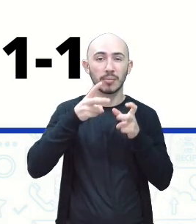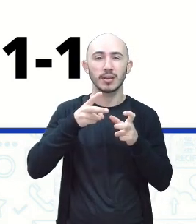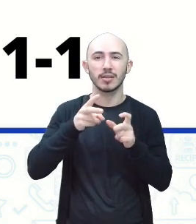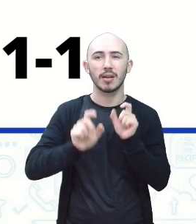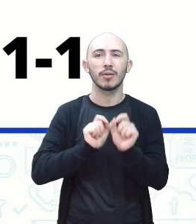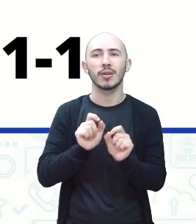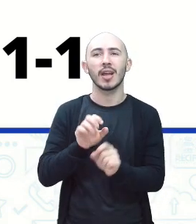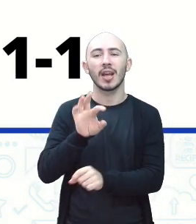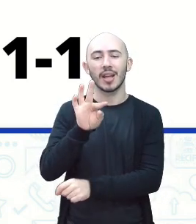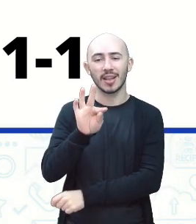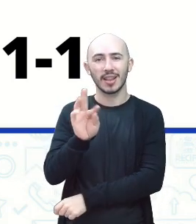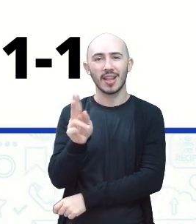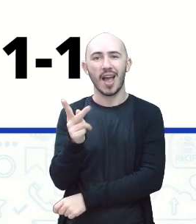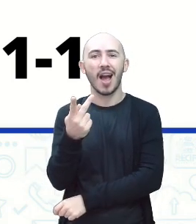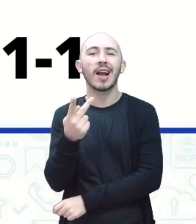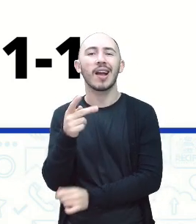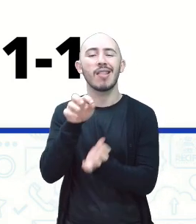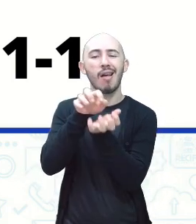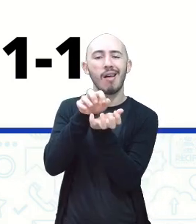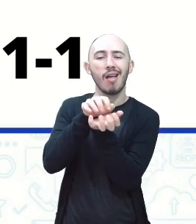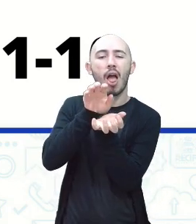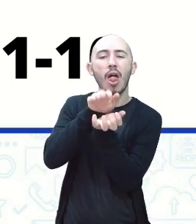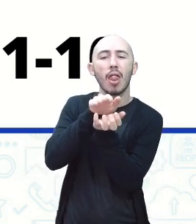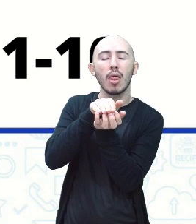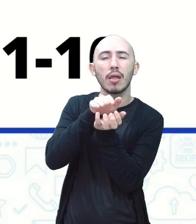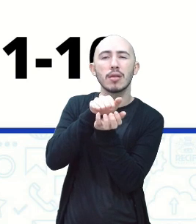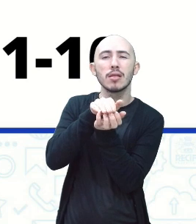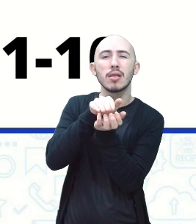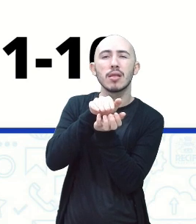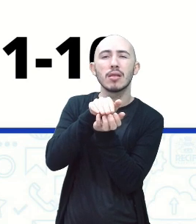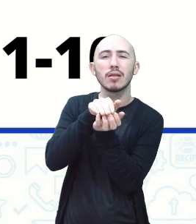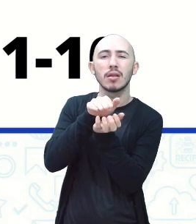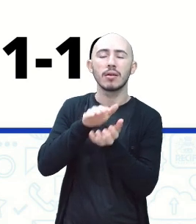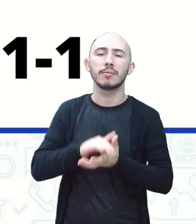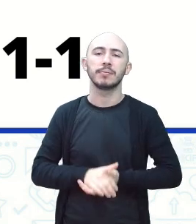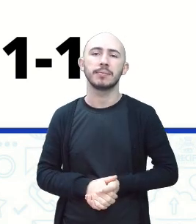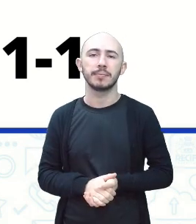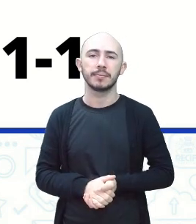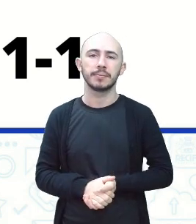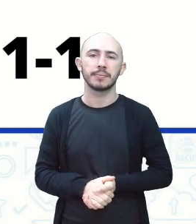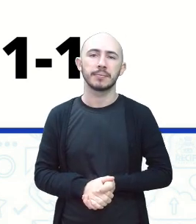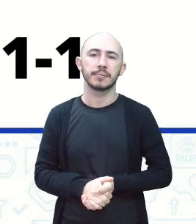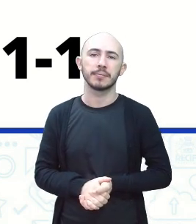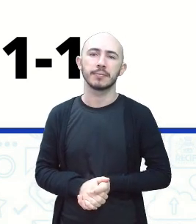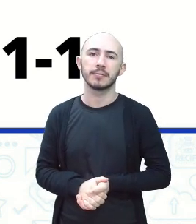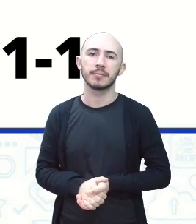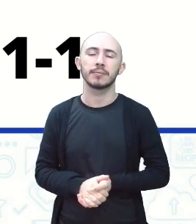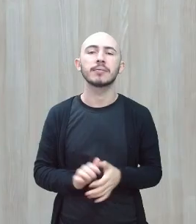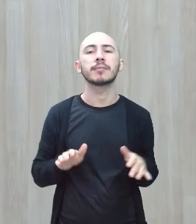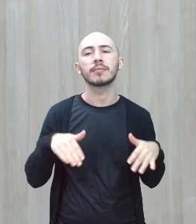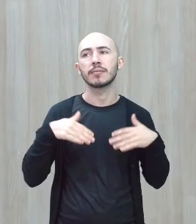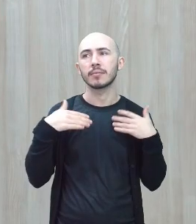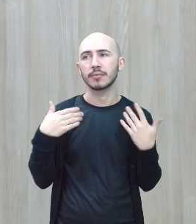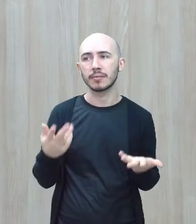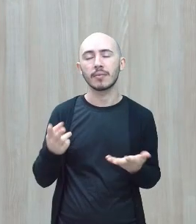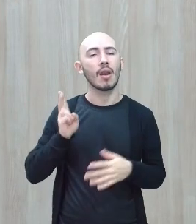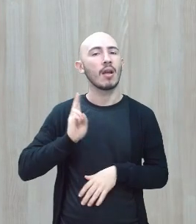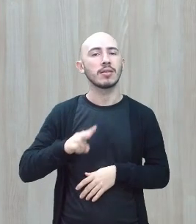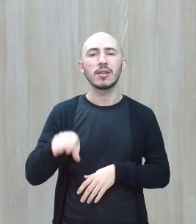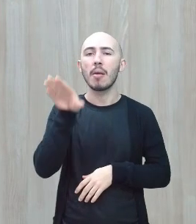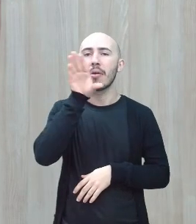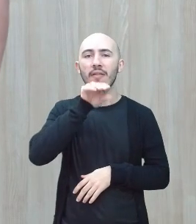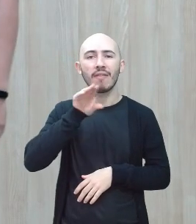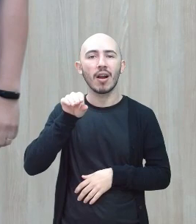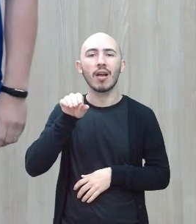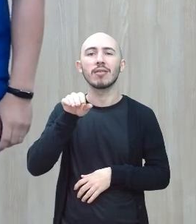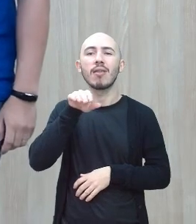Não tem como fugir disso não, tá? Eighth, ninth, tenth. 10th. Então, é sopa de salsinha sem sal o